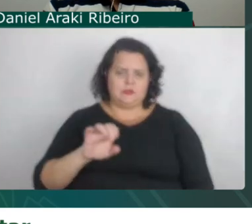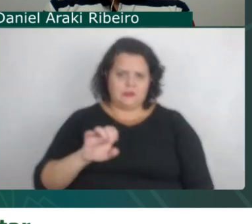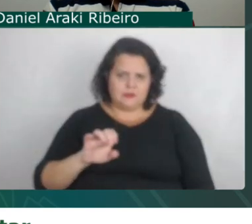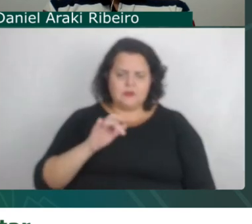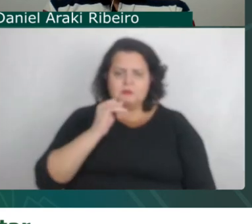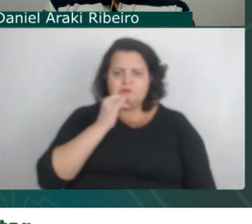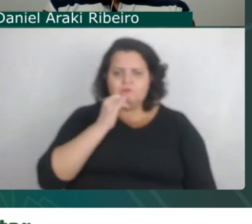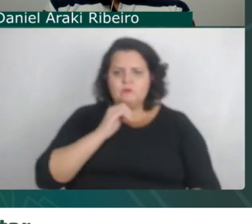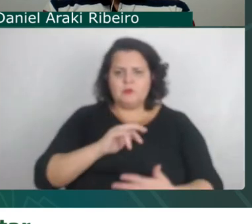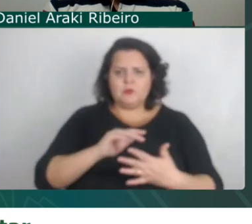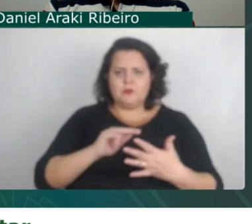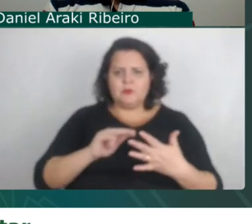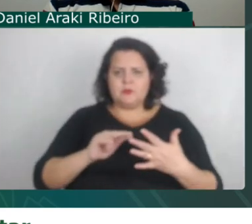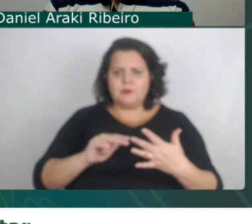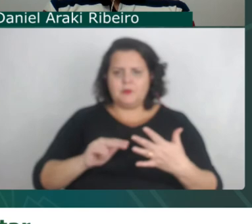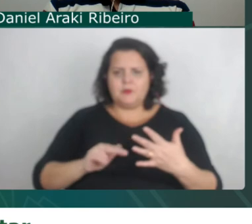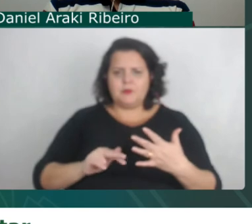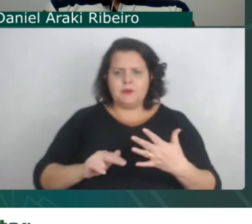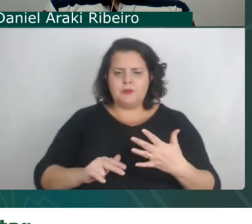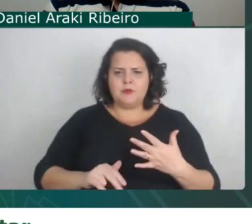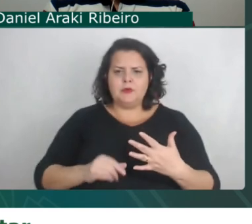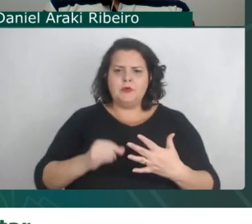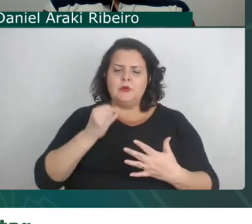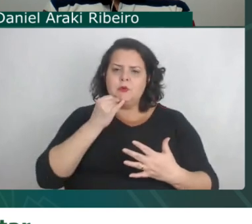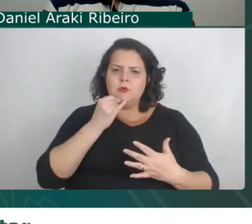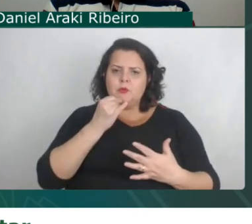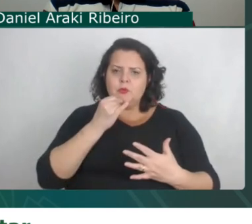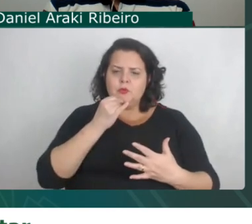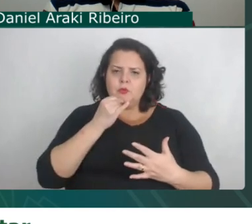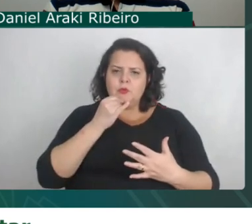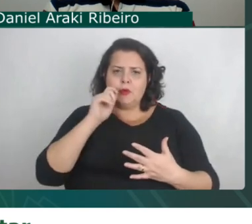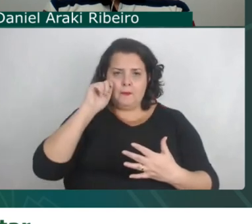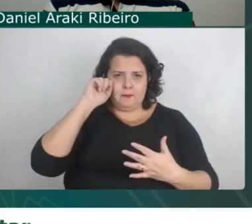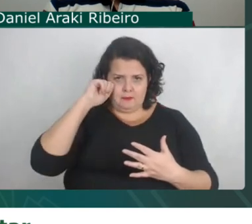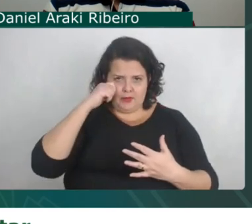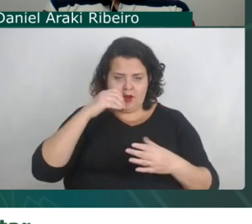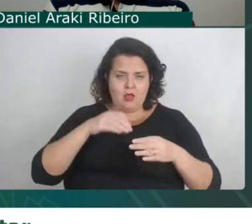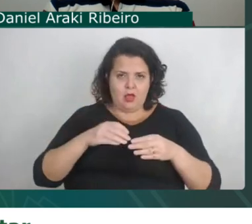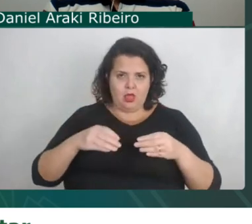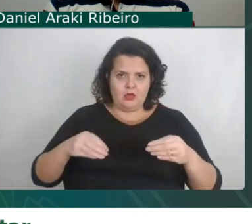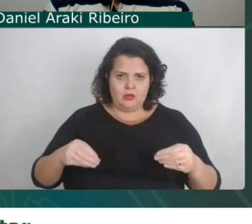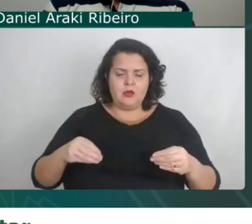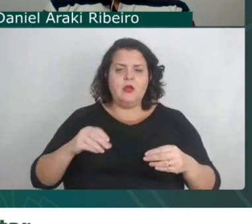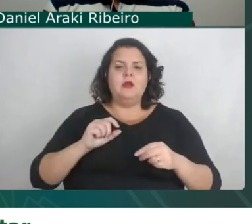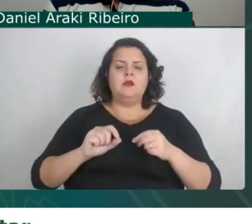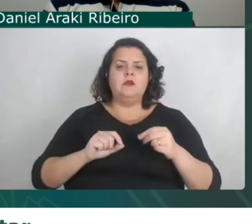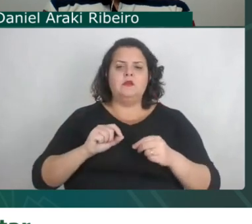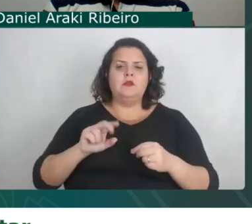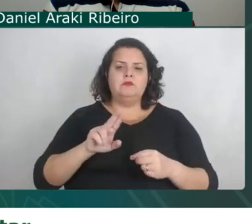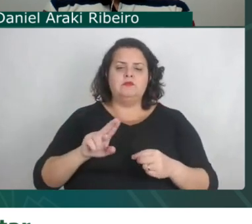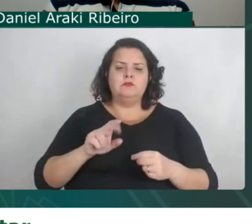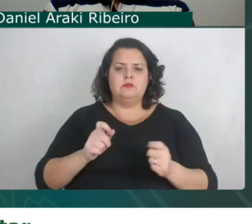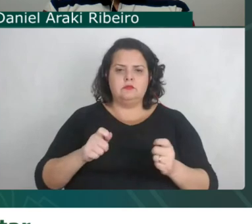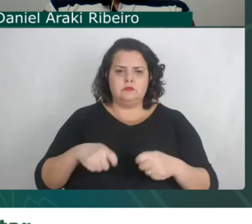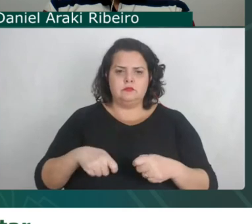muito presente de berinjela. Ela tem uma que minimiza